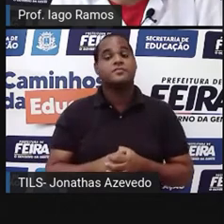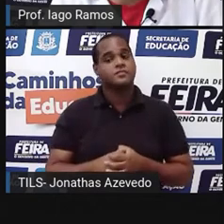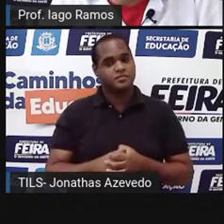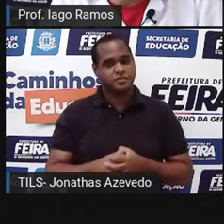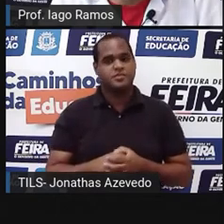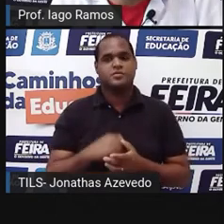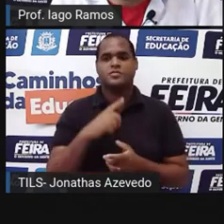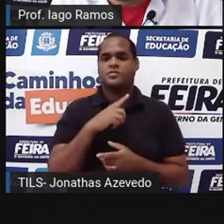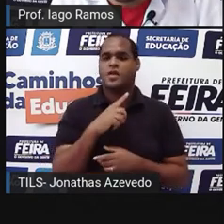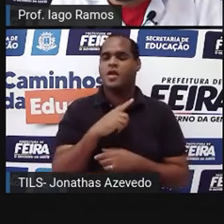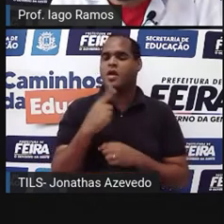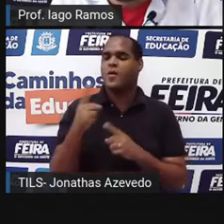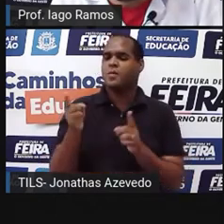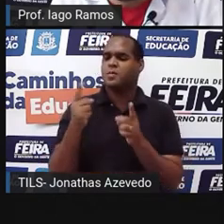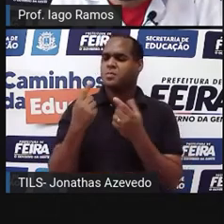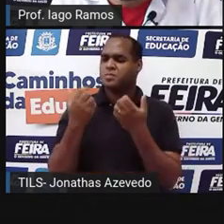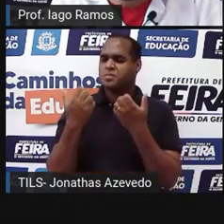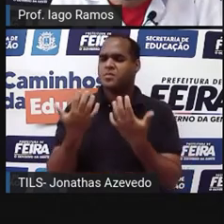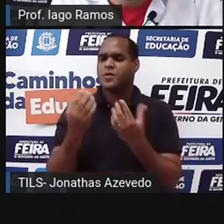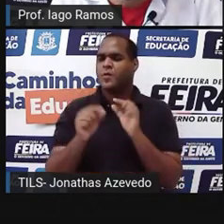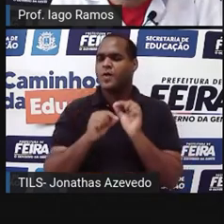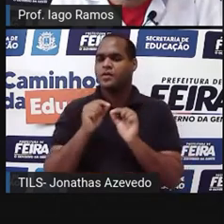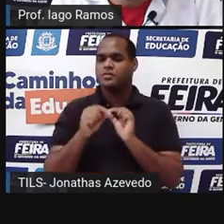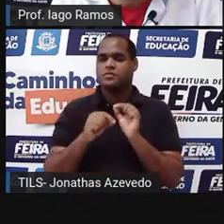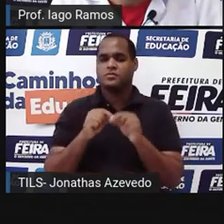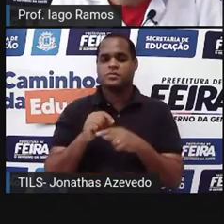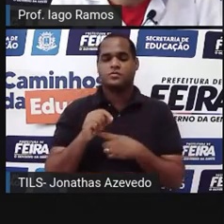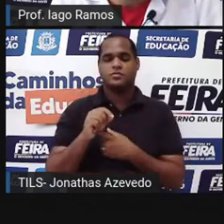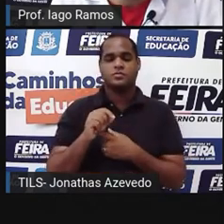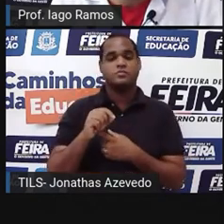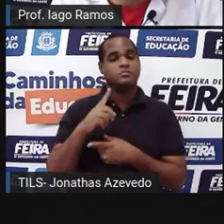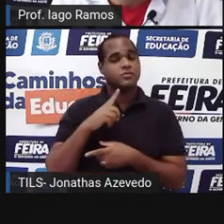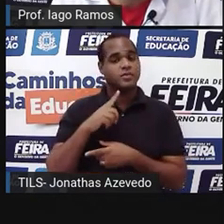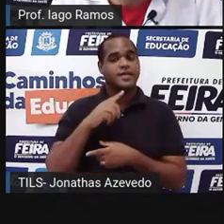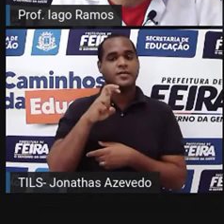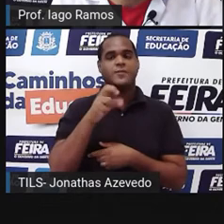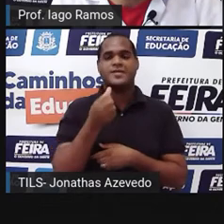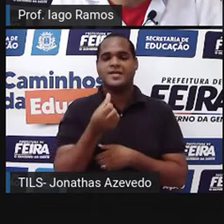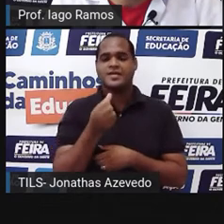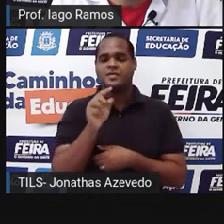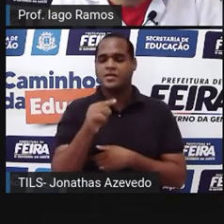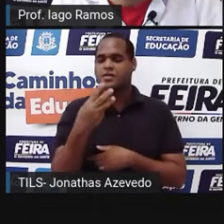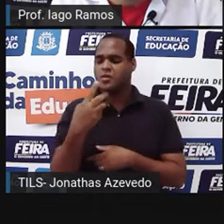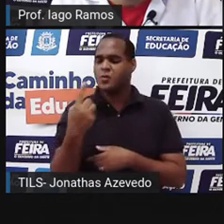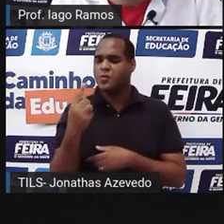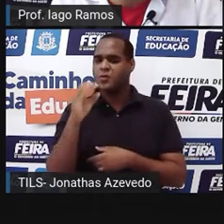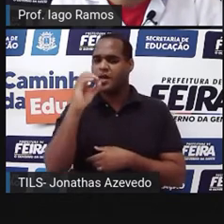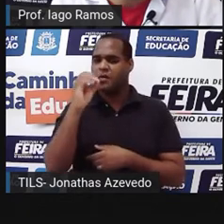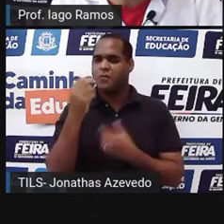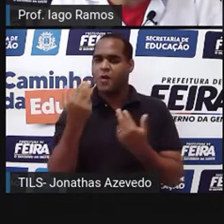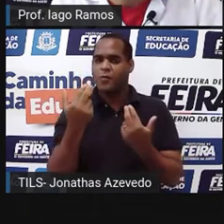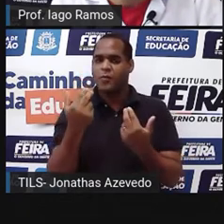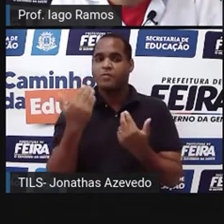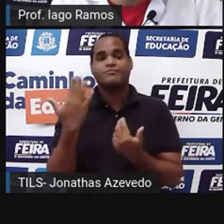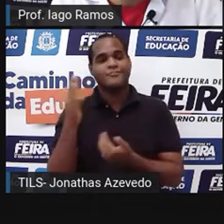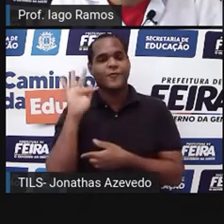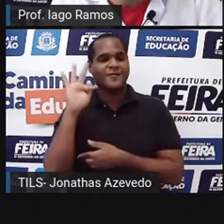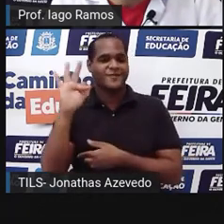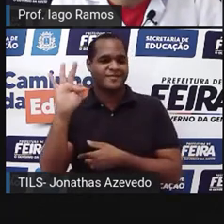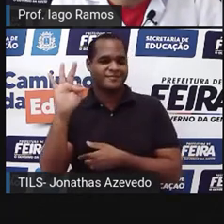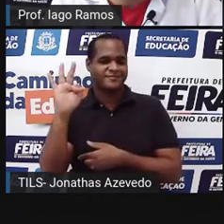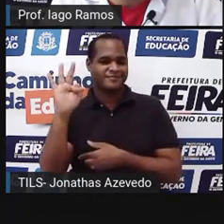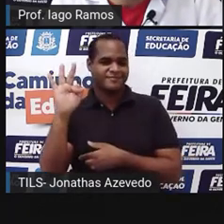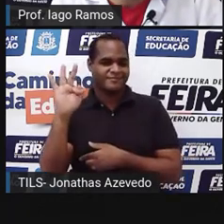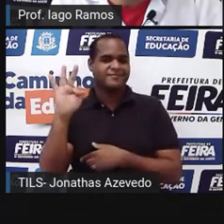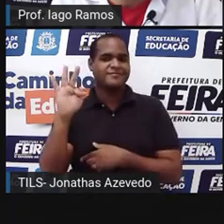grande, qual é o que corresponde a esse daqui, ó, que eu estou apontando, que é o 56,31? É esse aqui, ó,